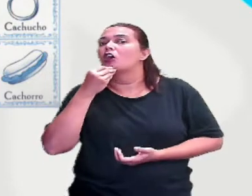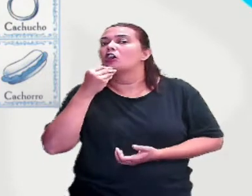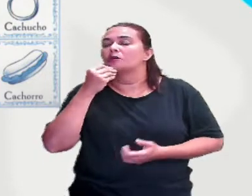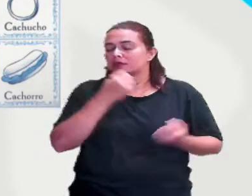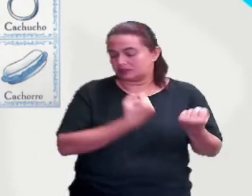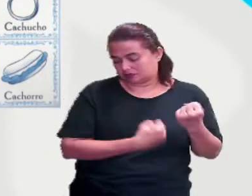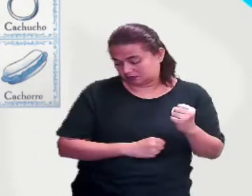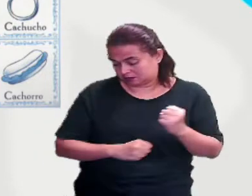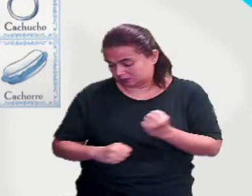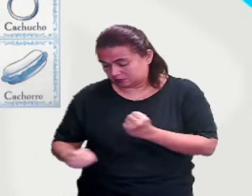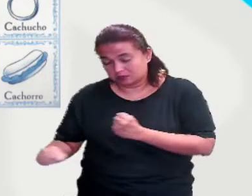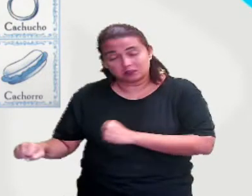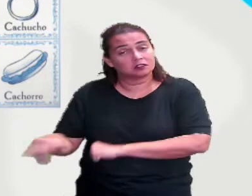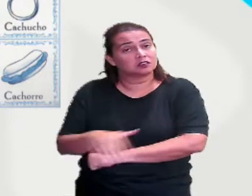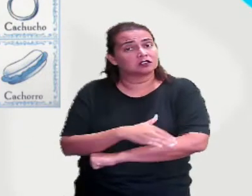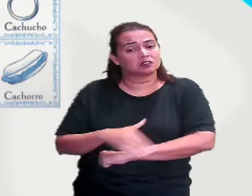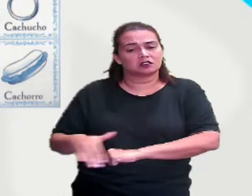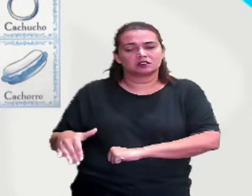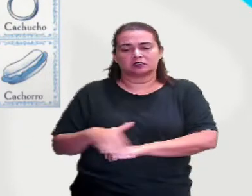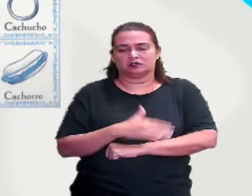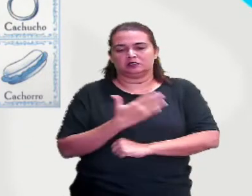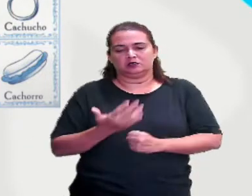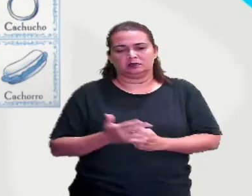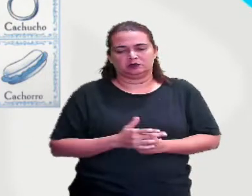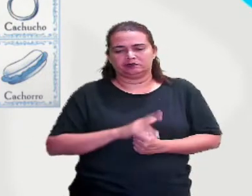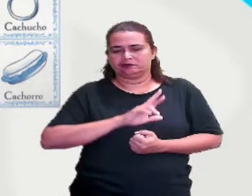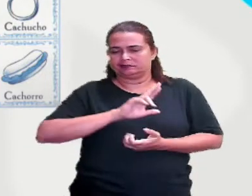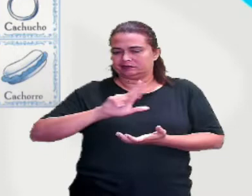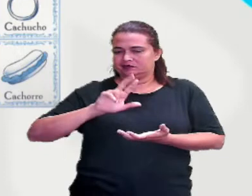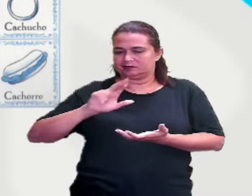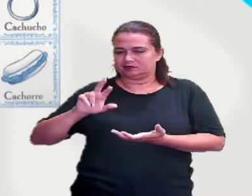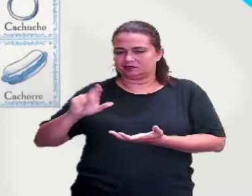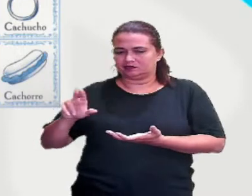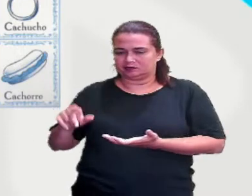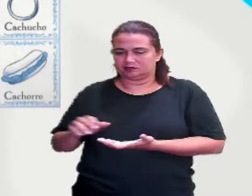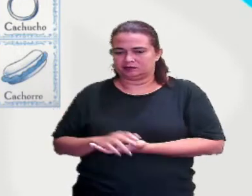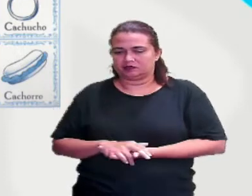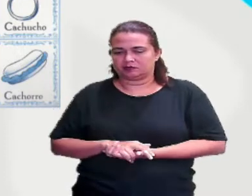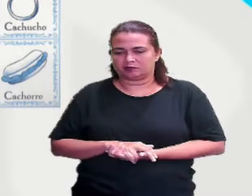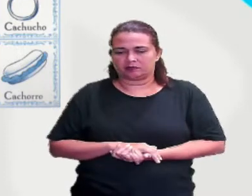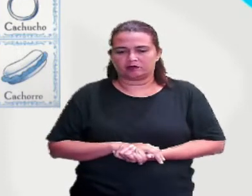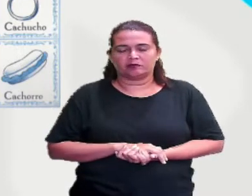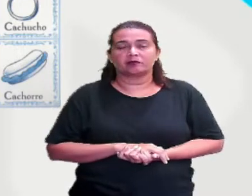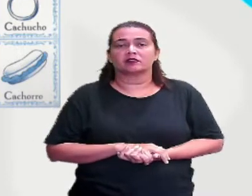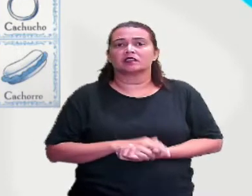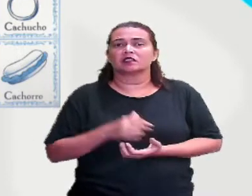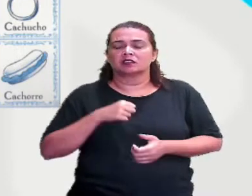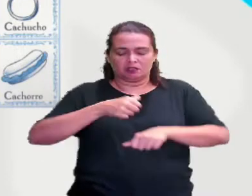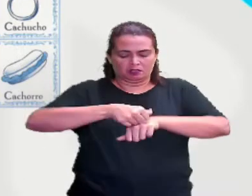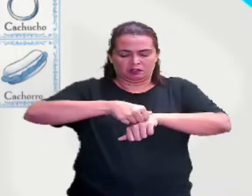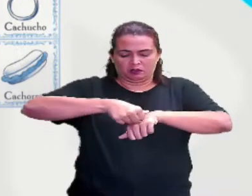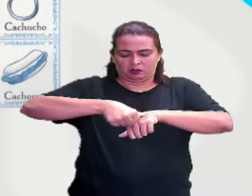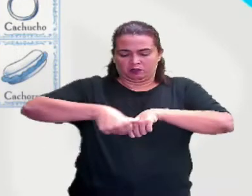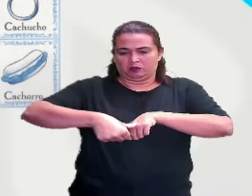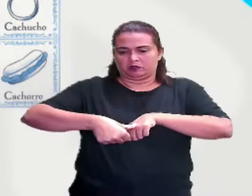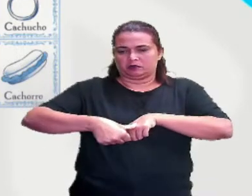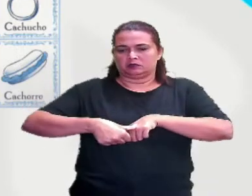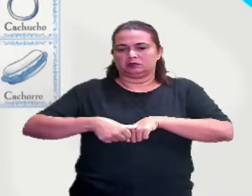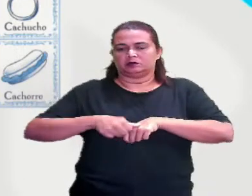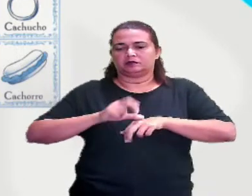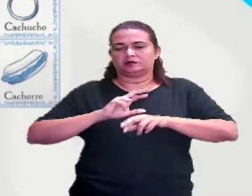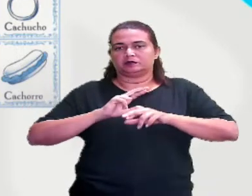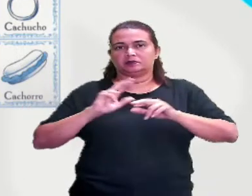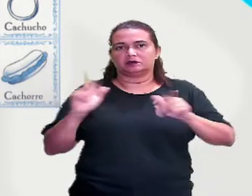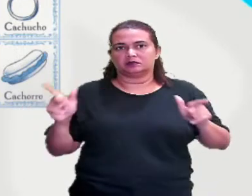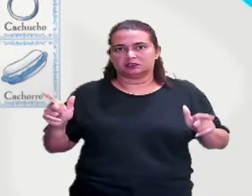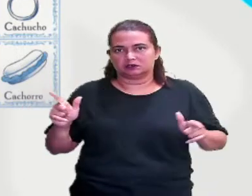o autocarro, e assim por diante. Band-aid, como a gente conhece aqui, que é um estrangeirismo, lá eles chamam de